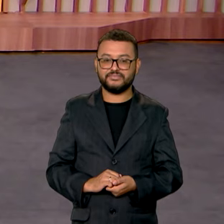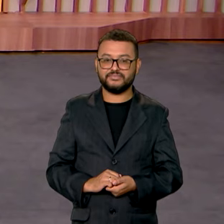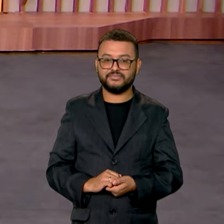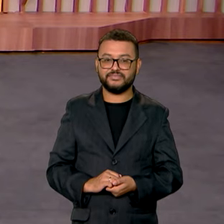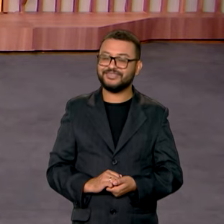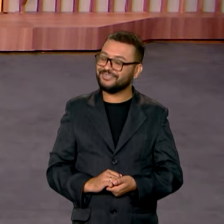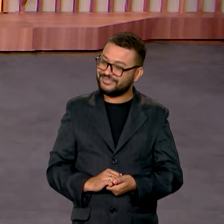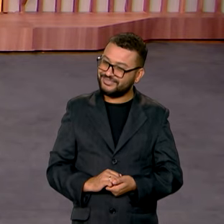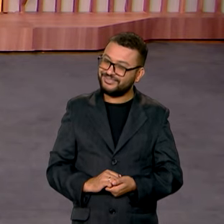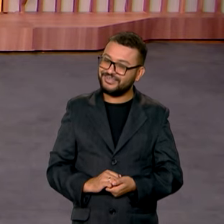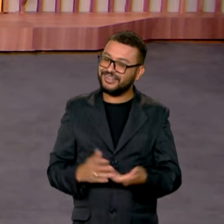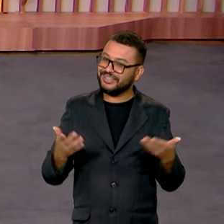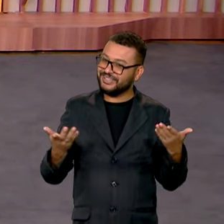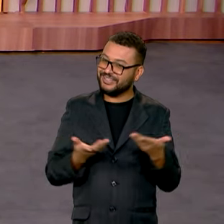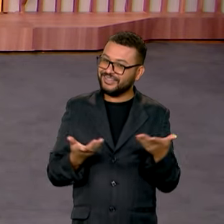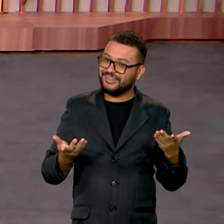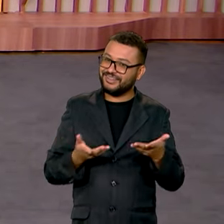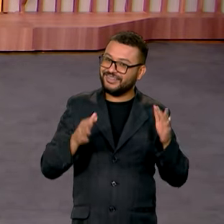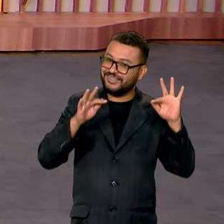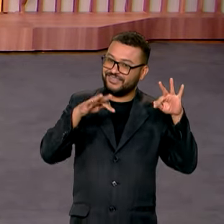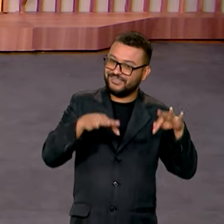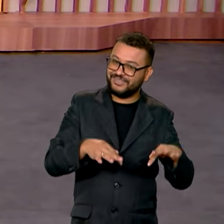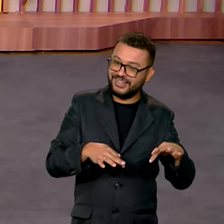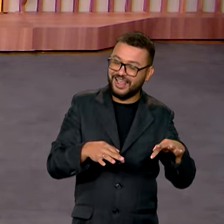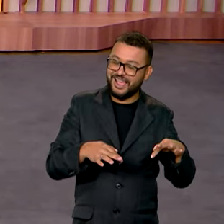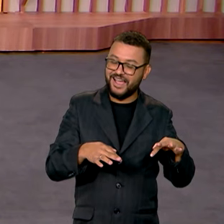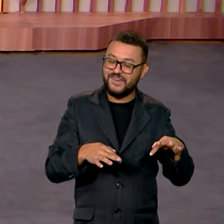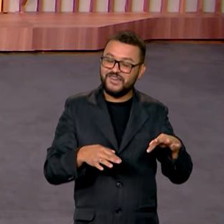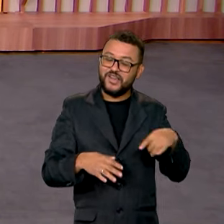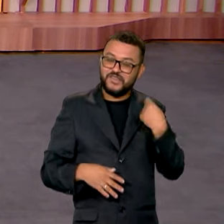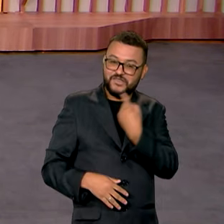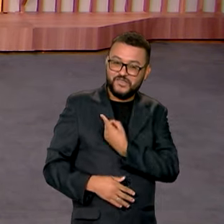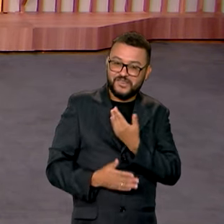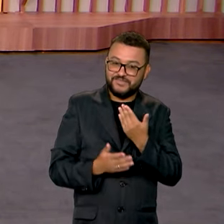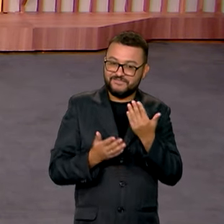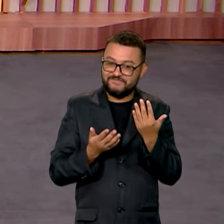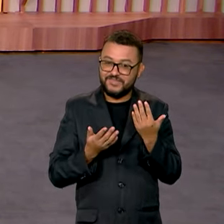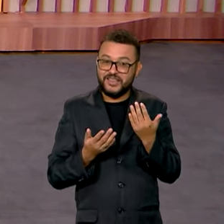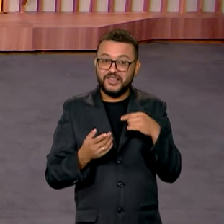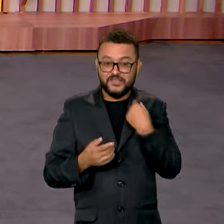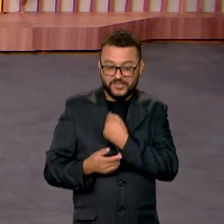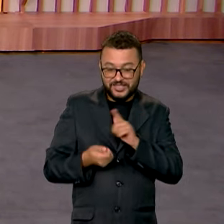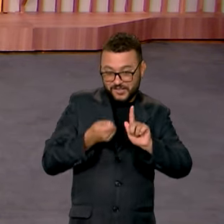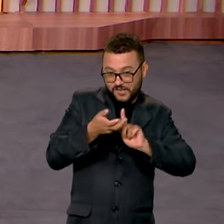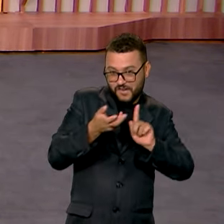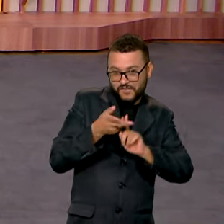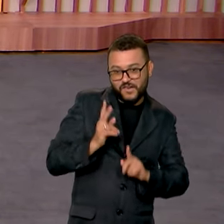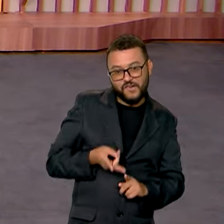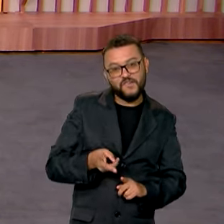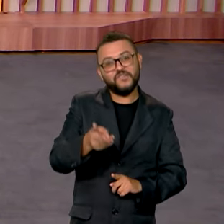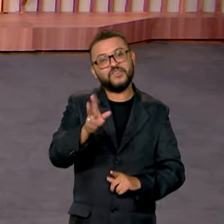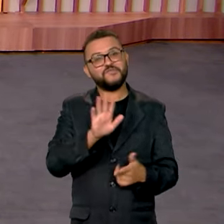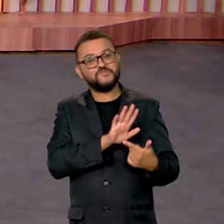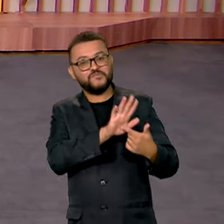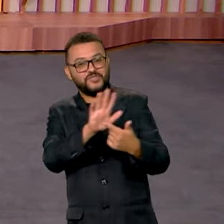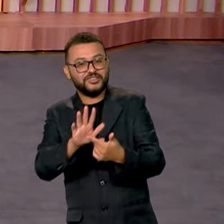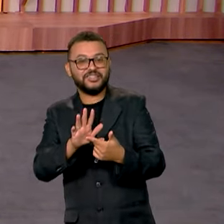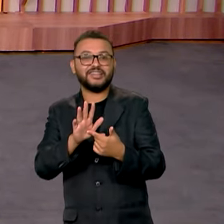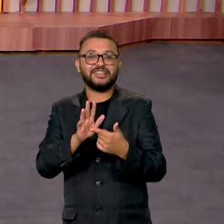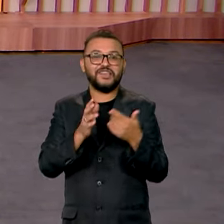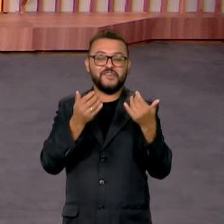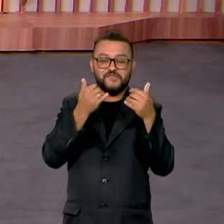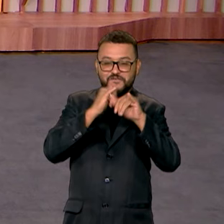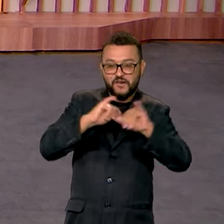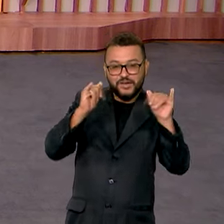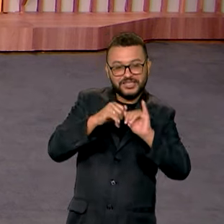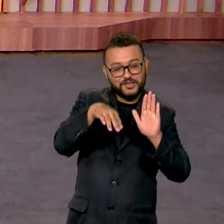É isso, então encerramos. O Brasil em Dia fica por aqui, mas o Canal Gov segue mostrando toda